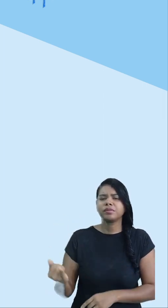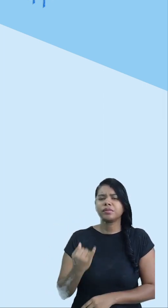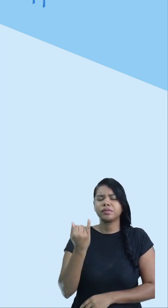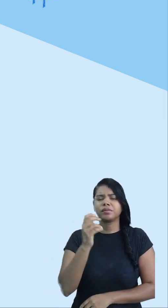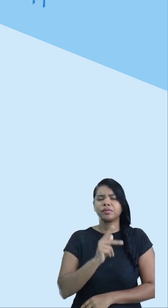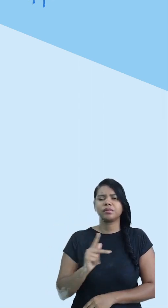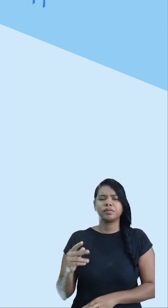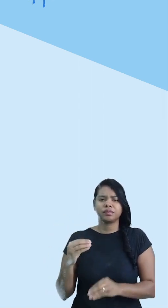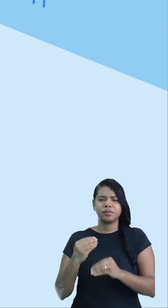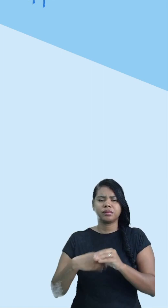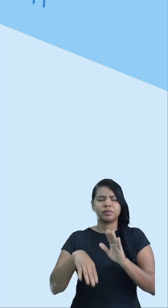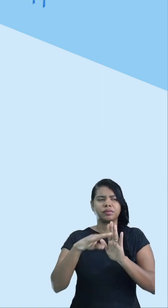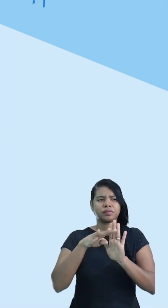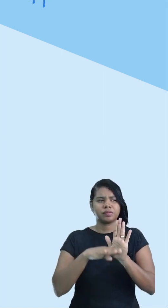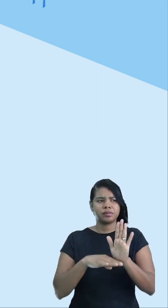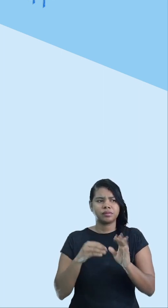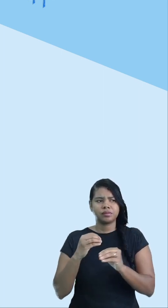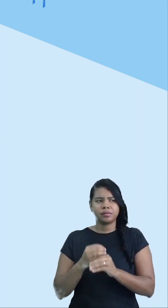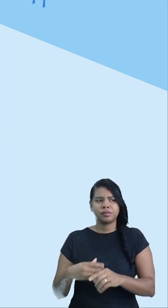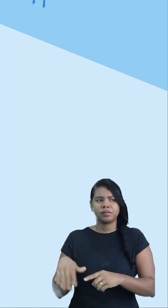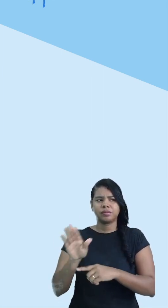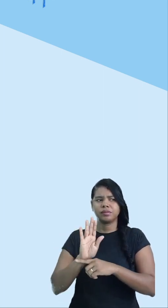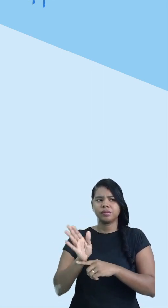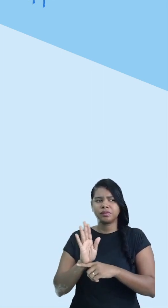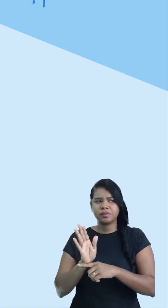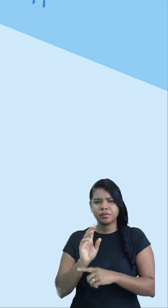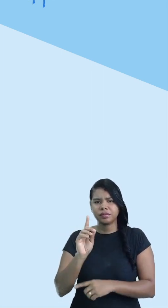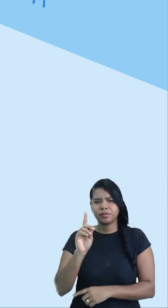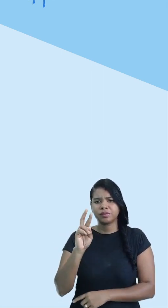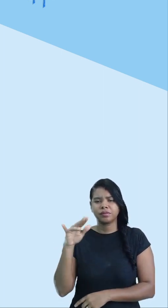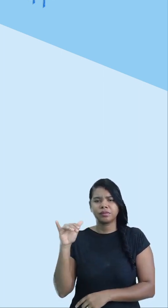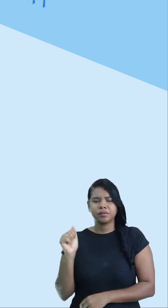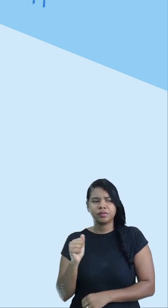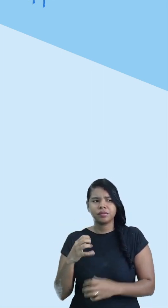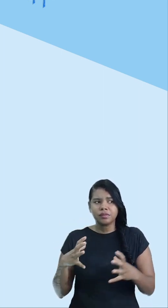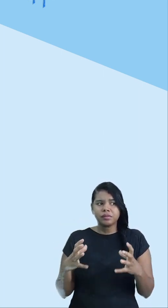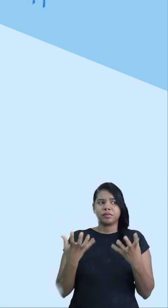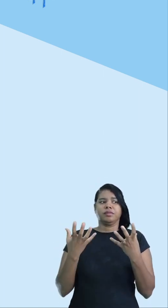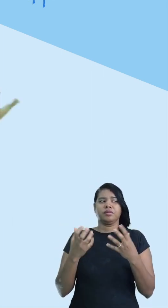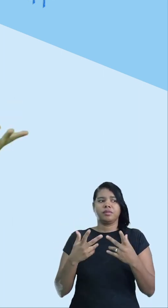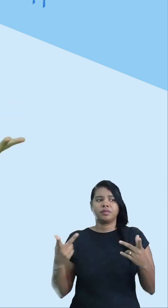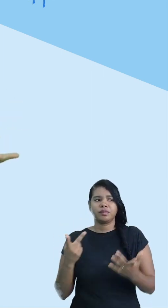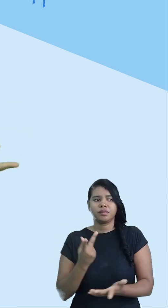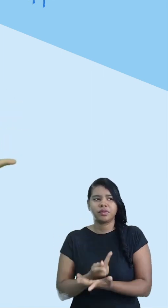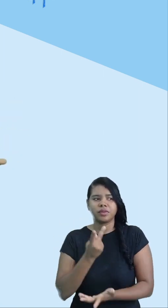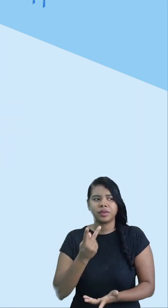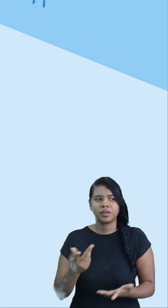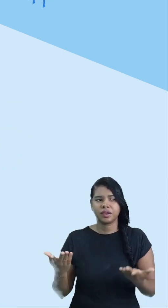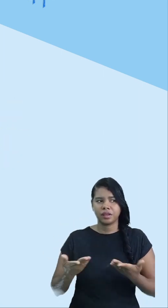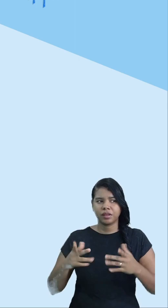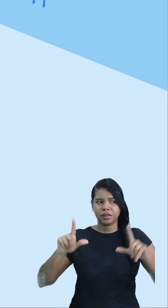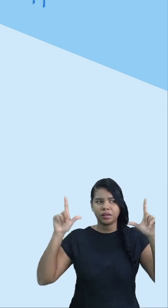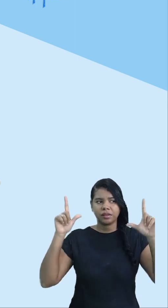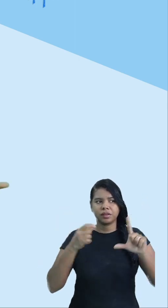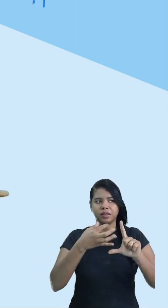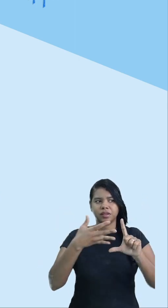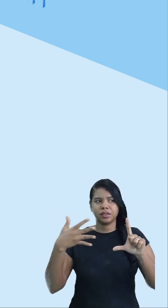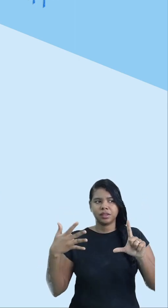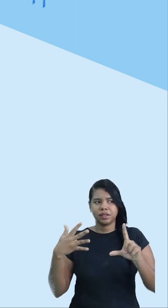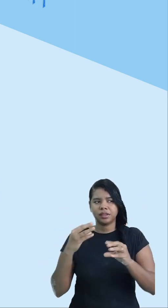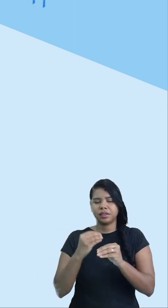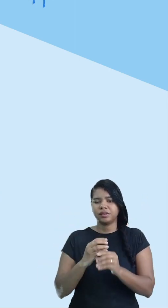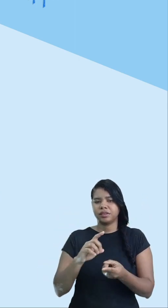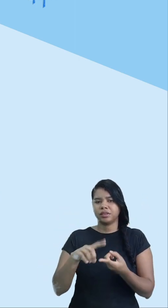gente tinha uma classificação de filmes de drama, filmes de terror, filmes de ação. Quando a gente abre hoje, por exemplo, a Netflix ou outro